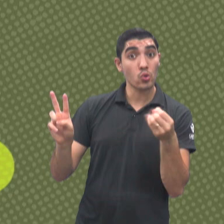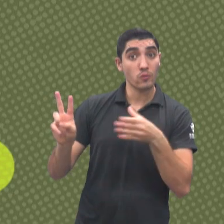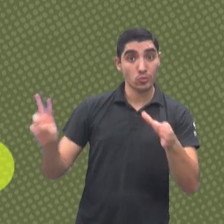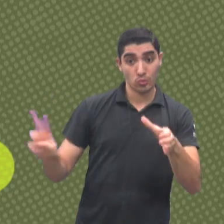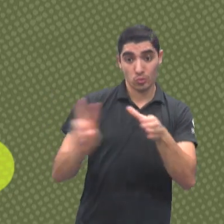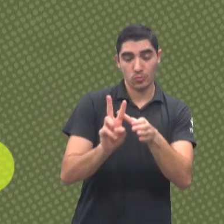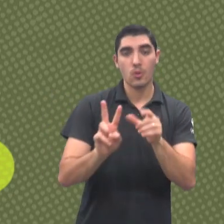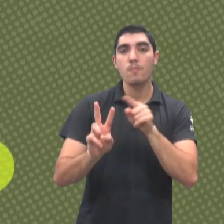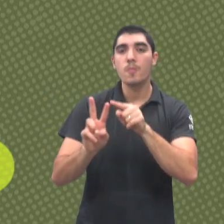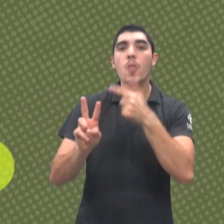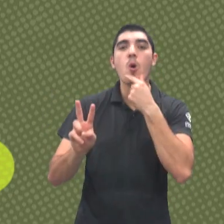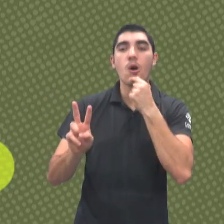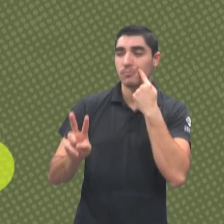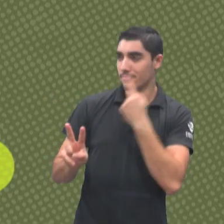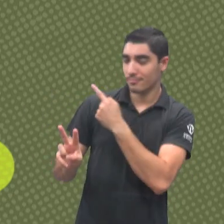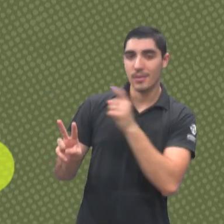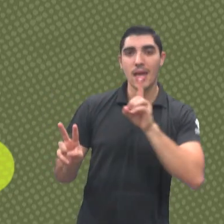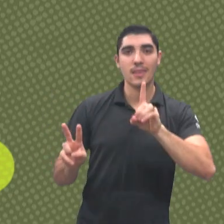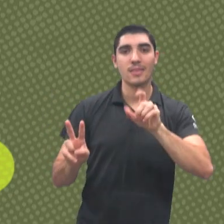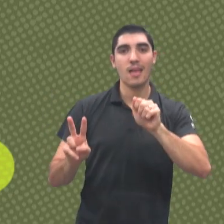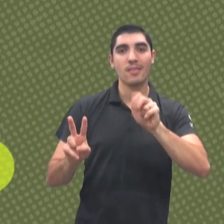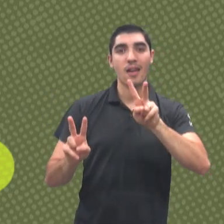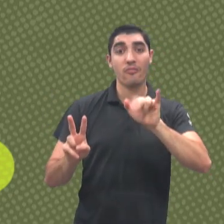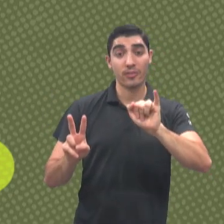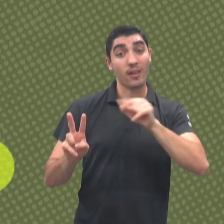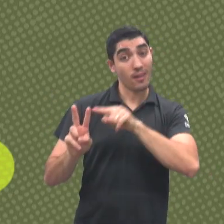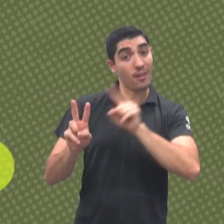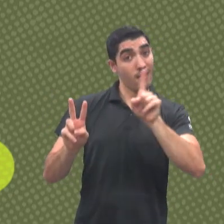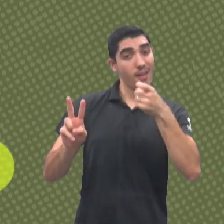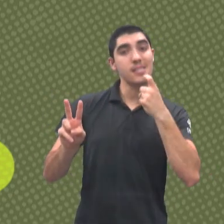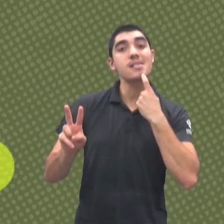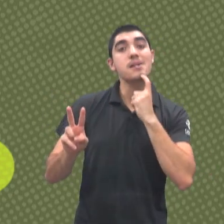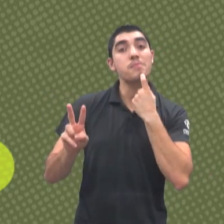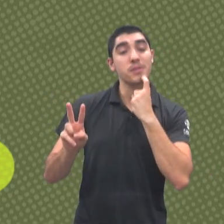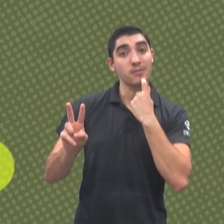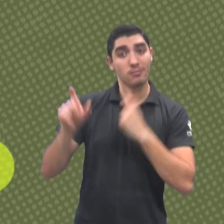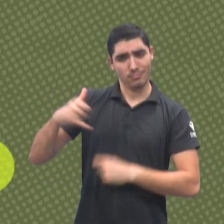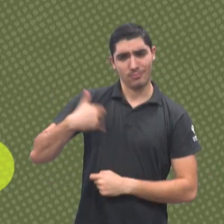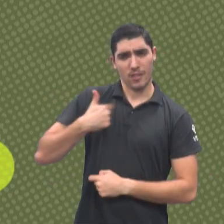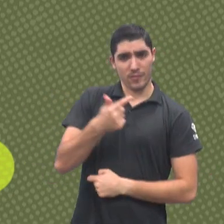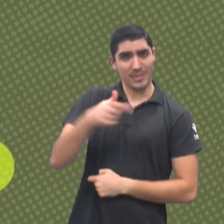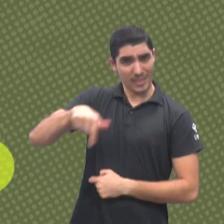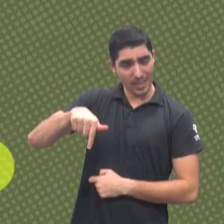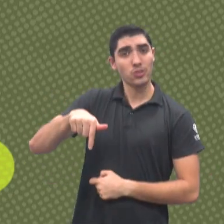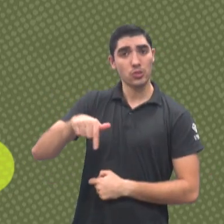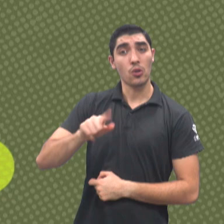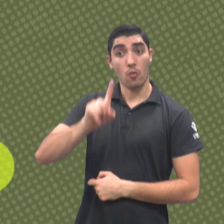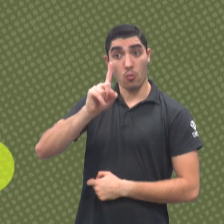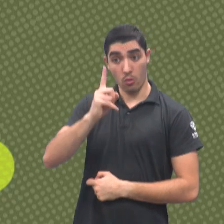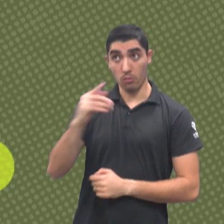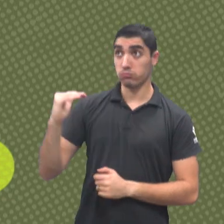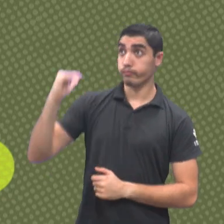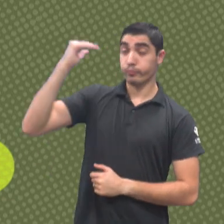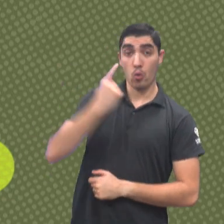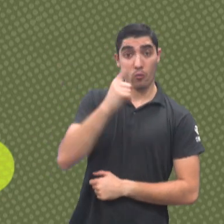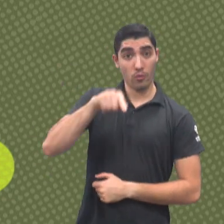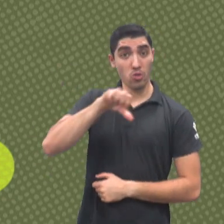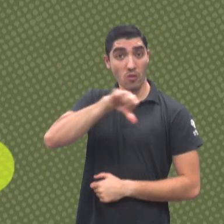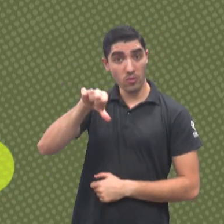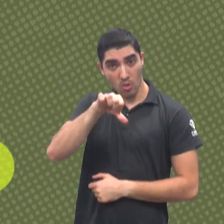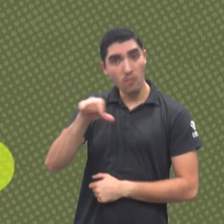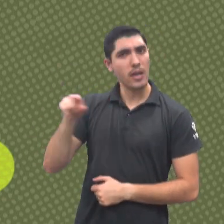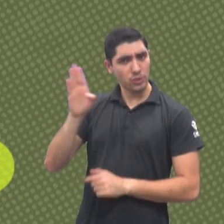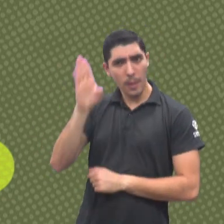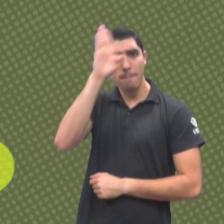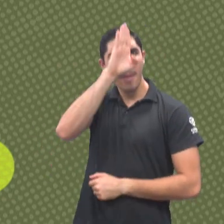Davi Silva, esse que você está vendo aí, ó. Ex-Campinas, tem 27 anos, 1,99 m, com passagens pela Seleção Brasileira de Base, e ele também iniciou